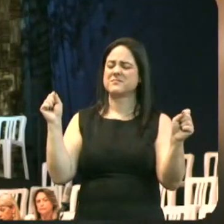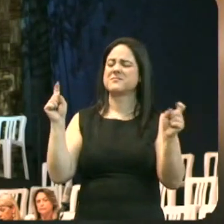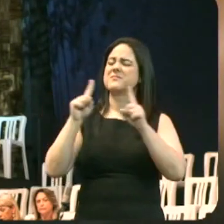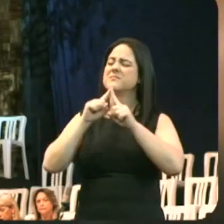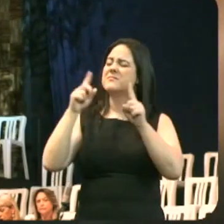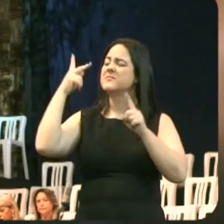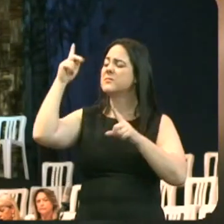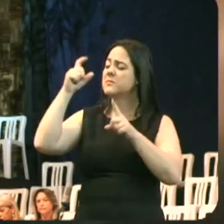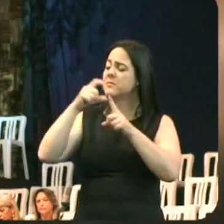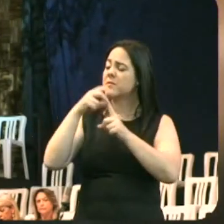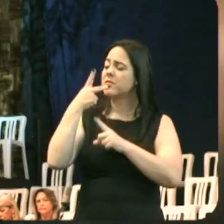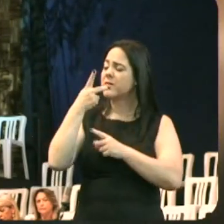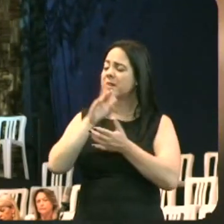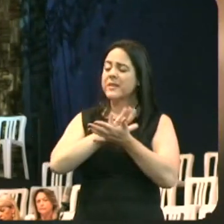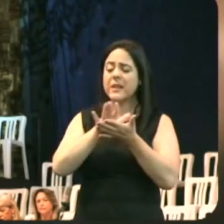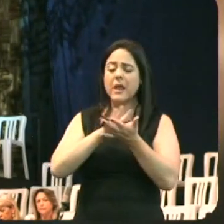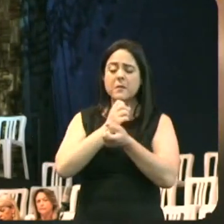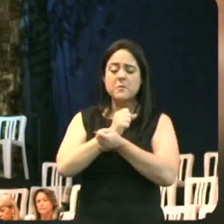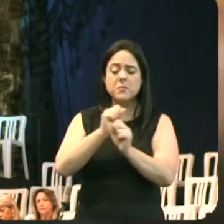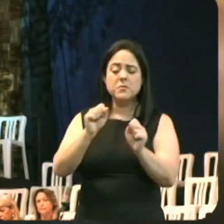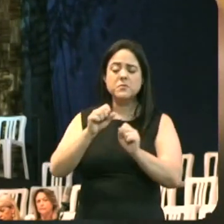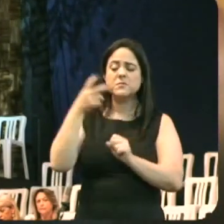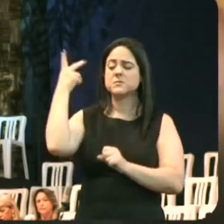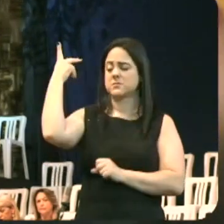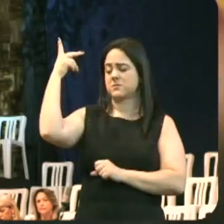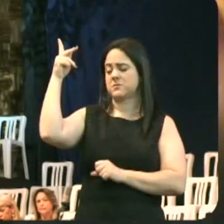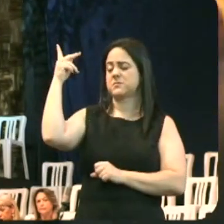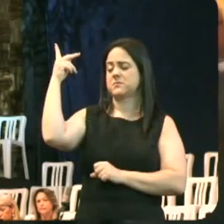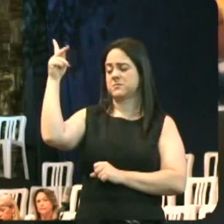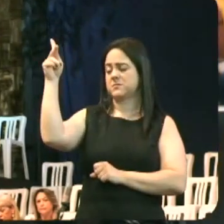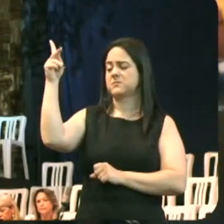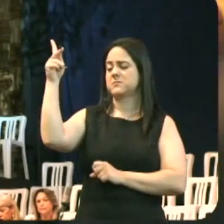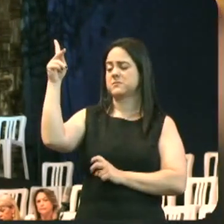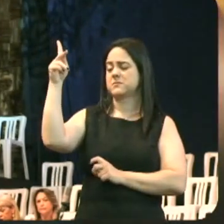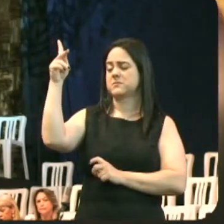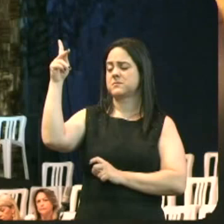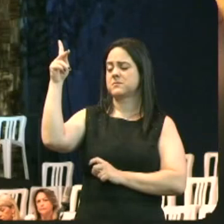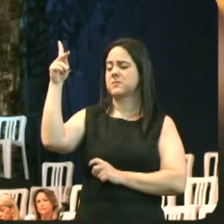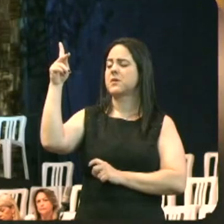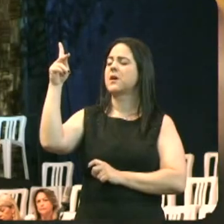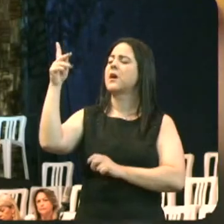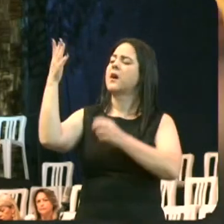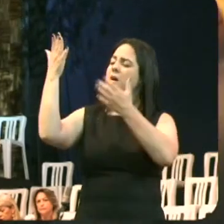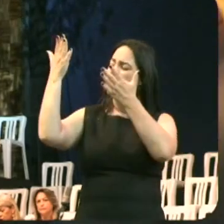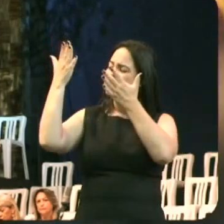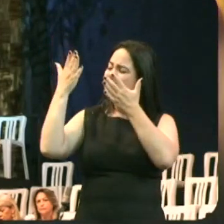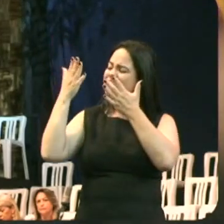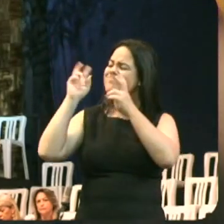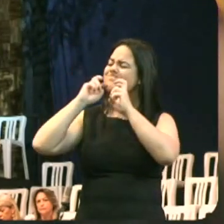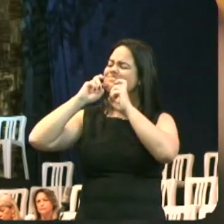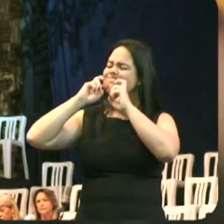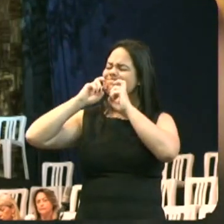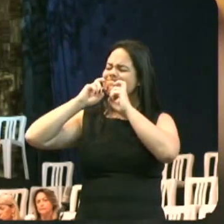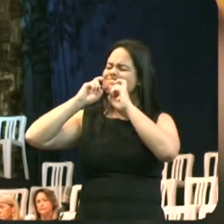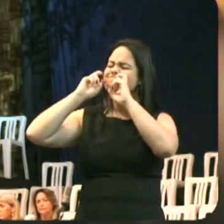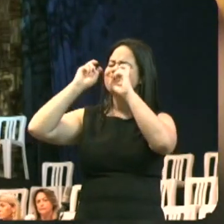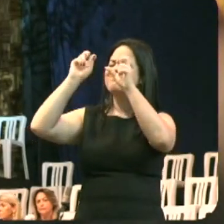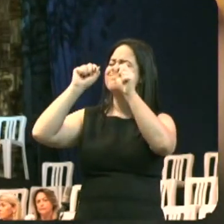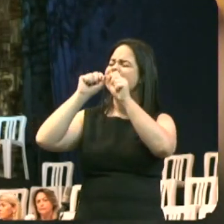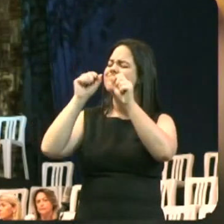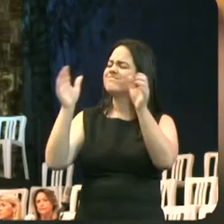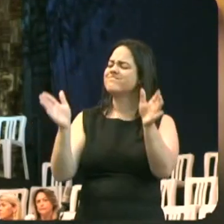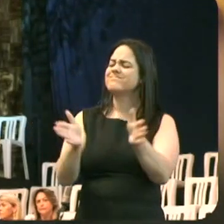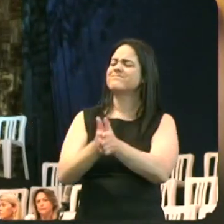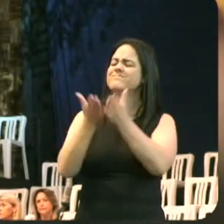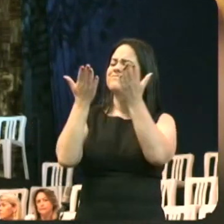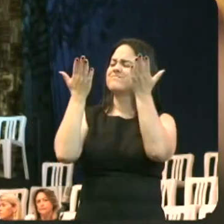mas a tua palavra diz que não há nada impossível para o Senhor. Então venho clamar: faz um